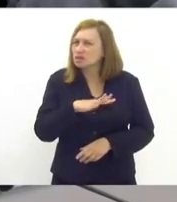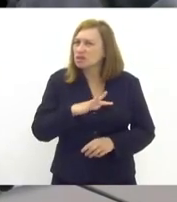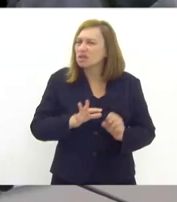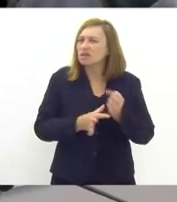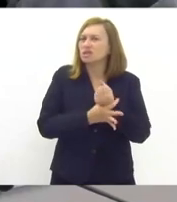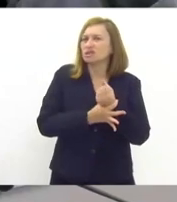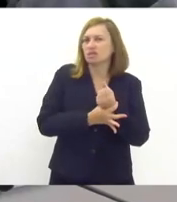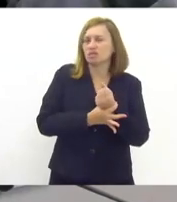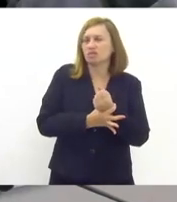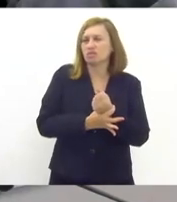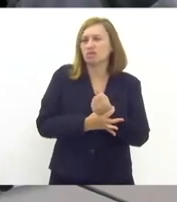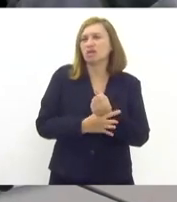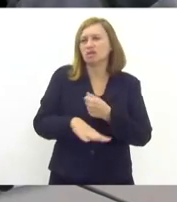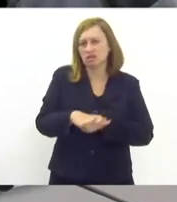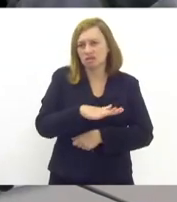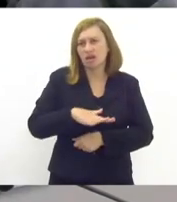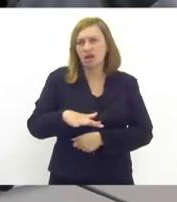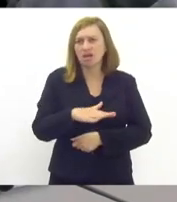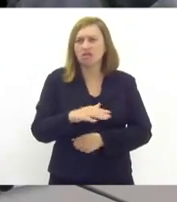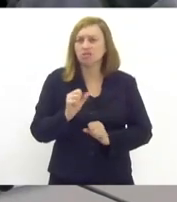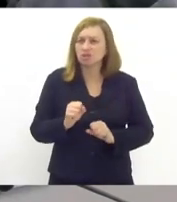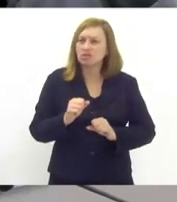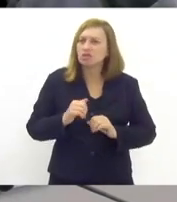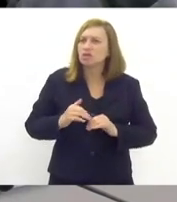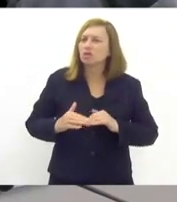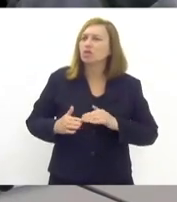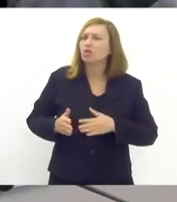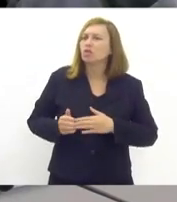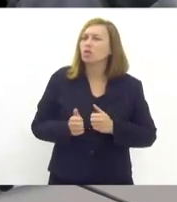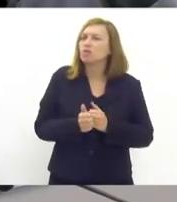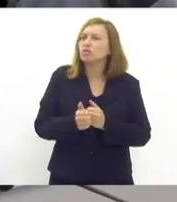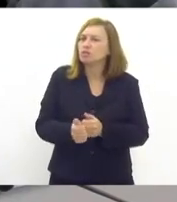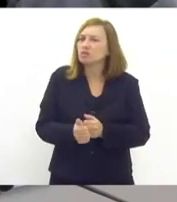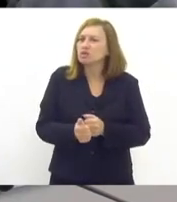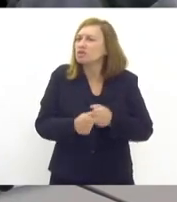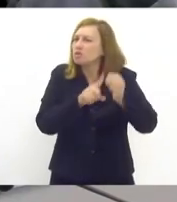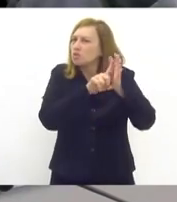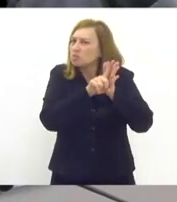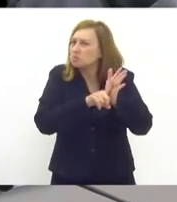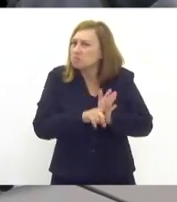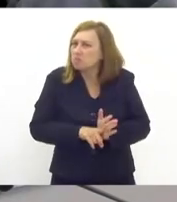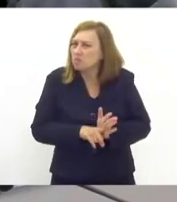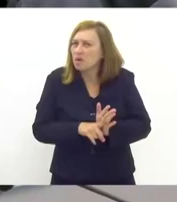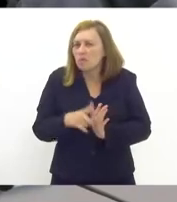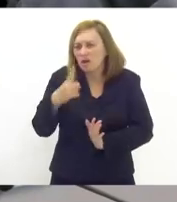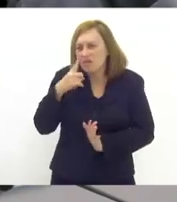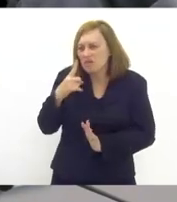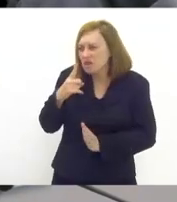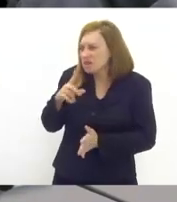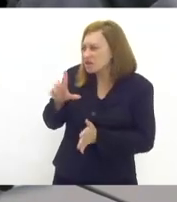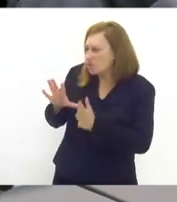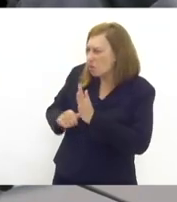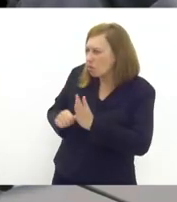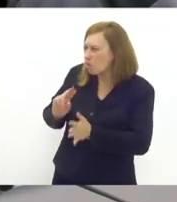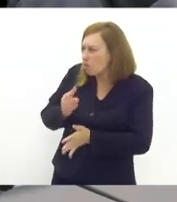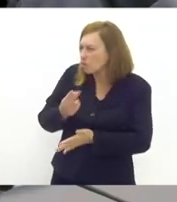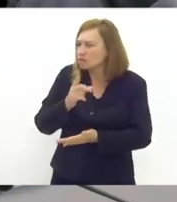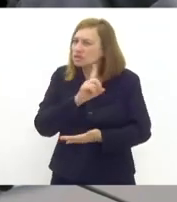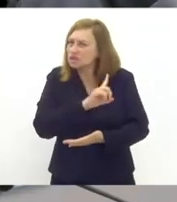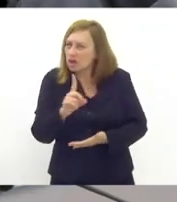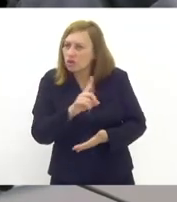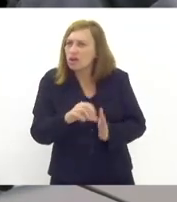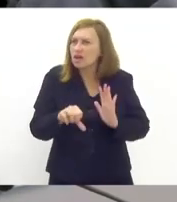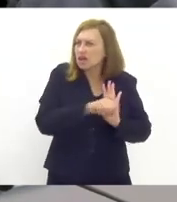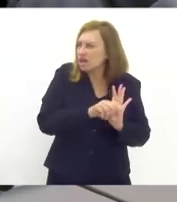daquelas que deveriam conduzir o processo, de averiguar a efetividade ou não do cometimento daquele crime, uma